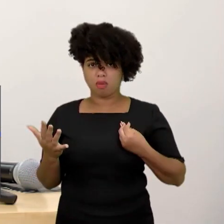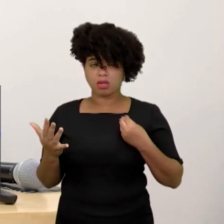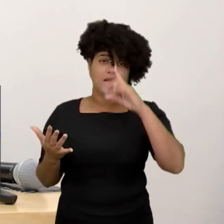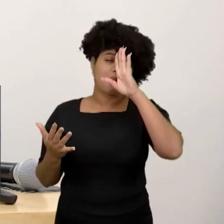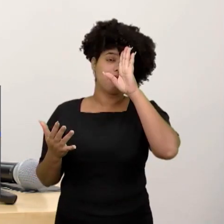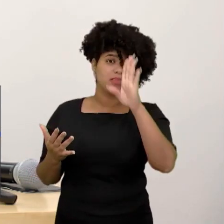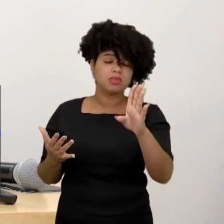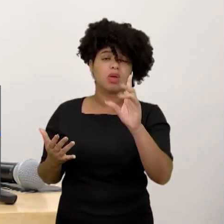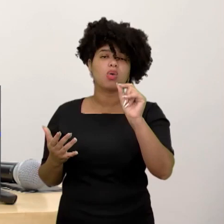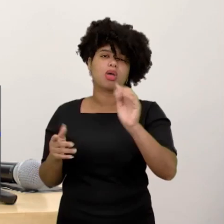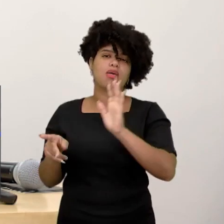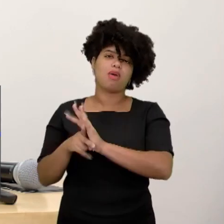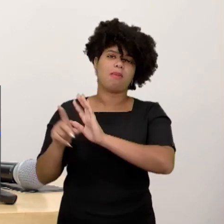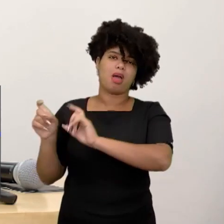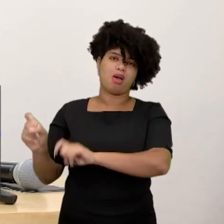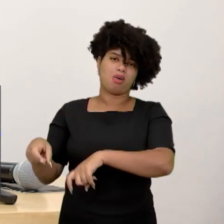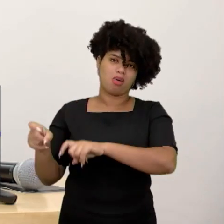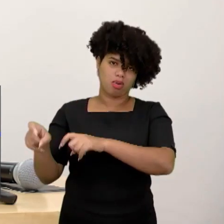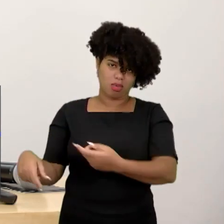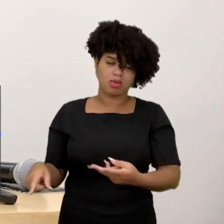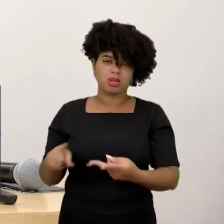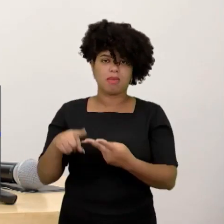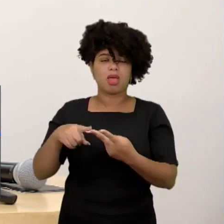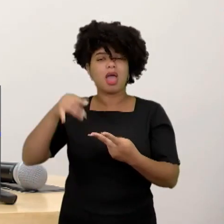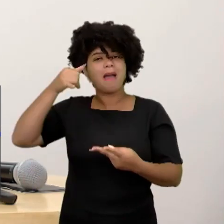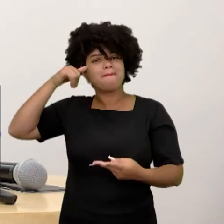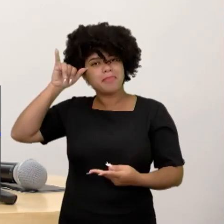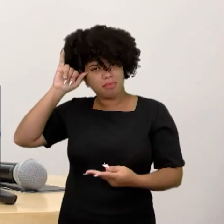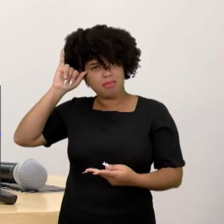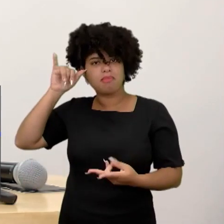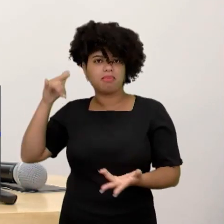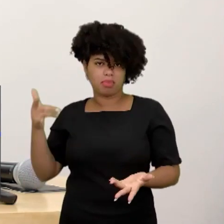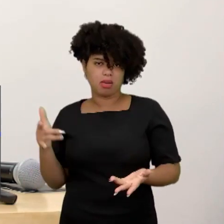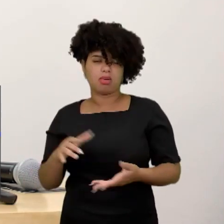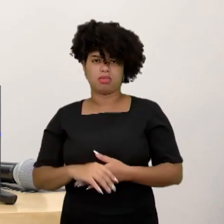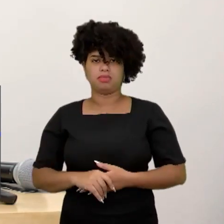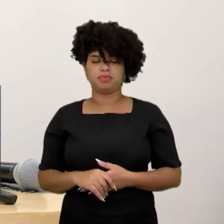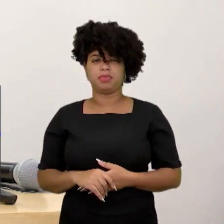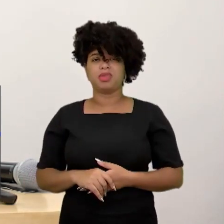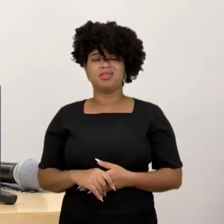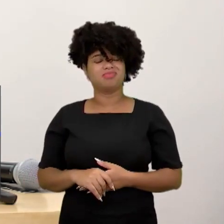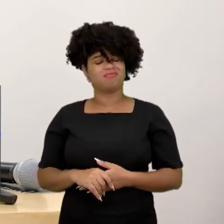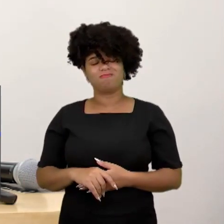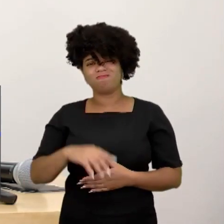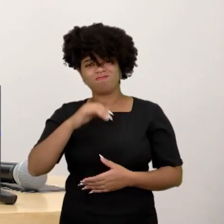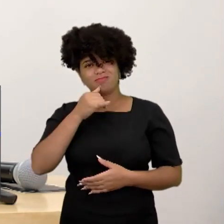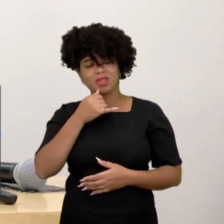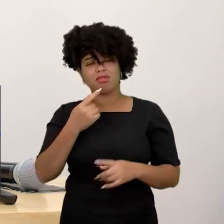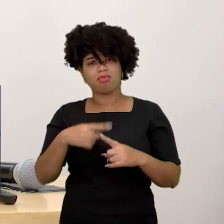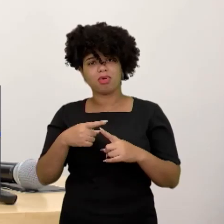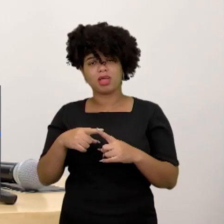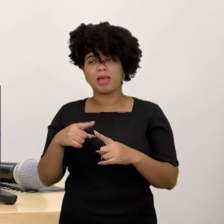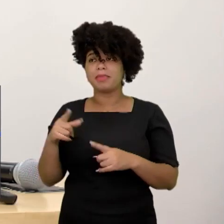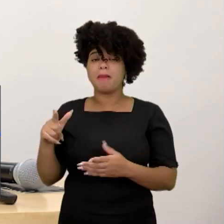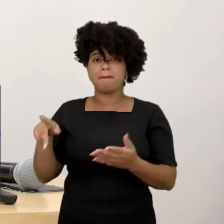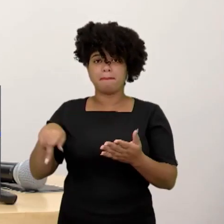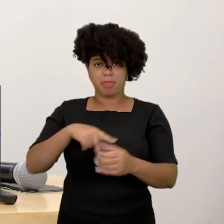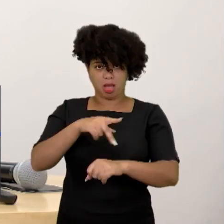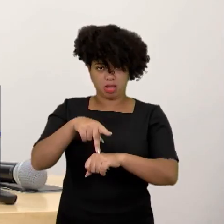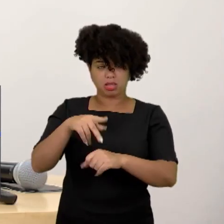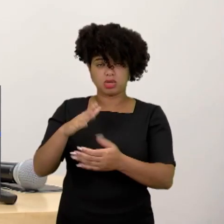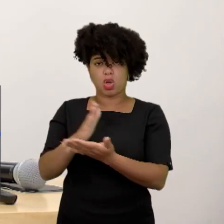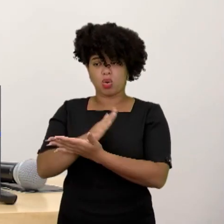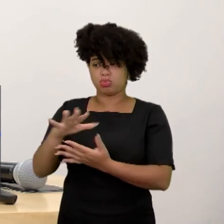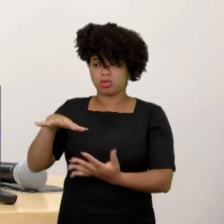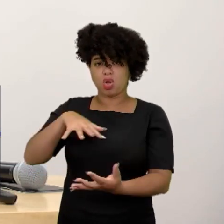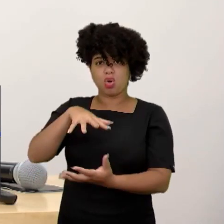a agricultura e a pecuária, né? E é triste ver isso aí, né? Porque nem todo o território, em muitos países no